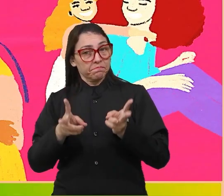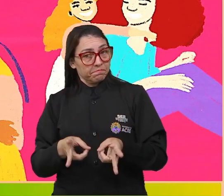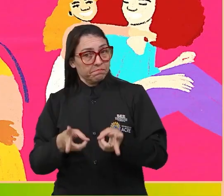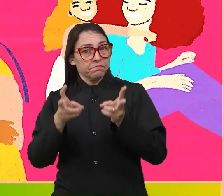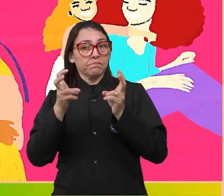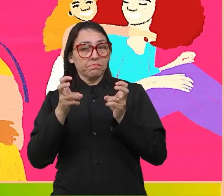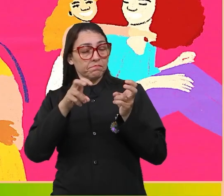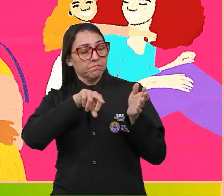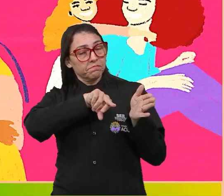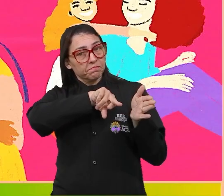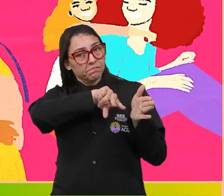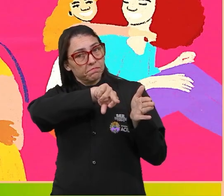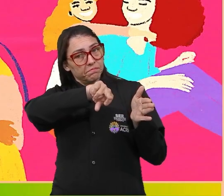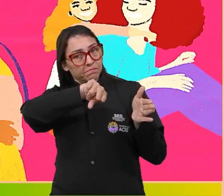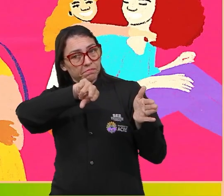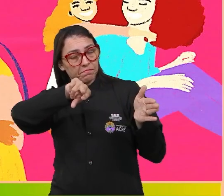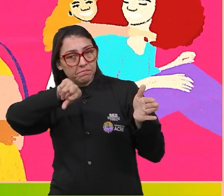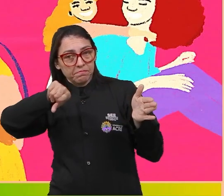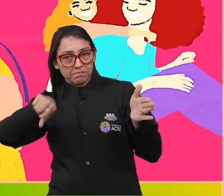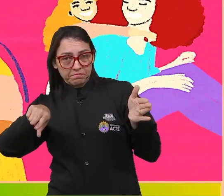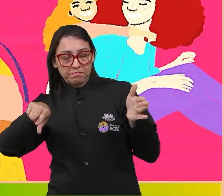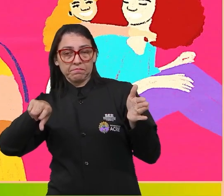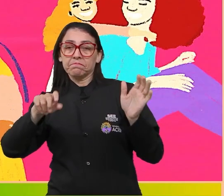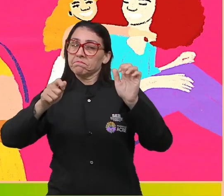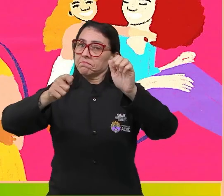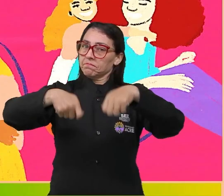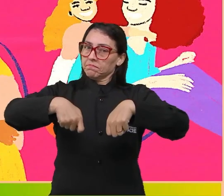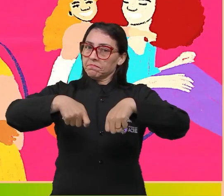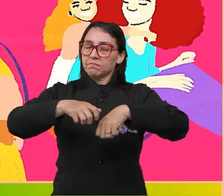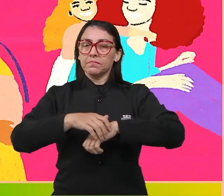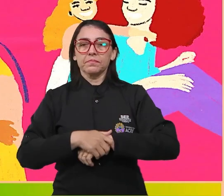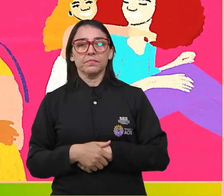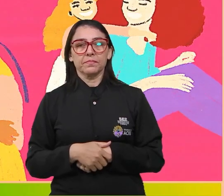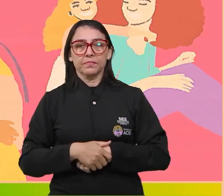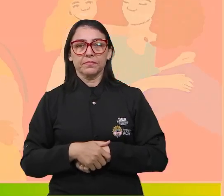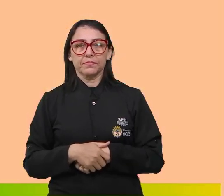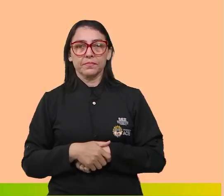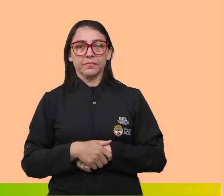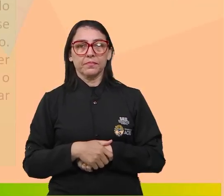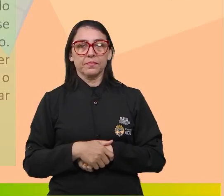percebeu, né, ele traz aí uma gama de possibilidades.